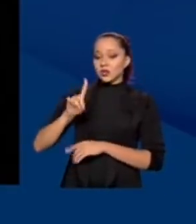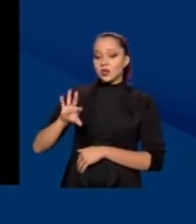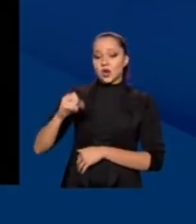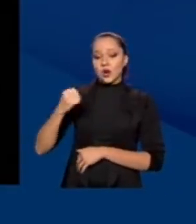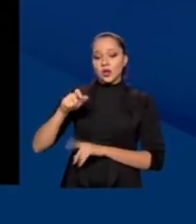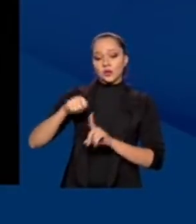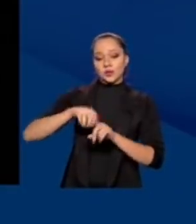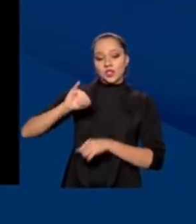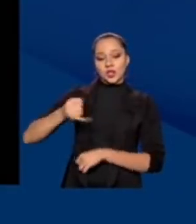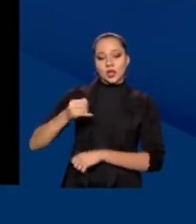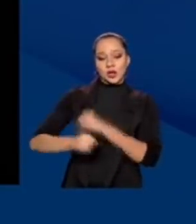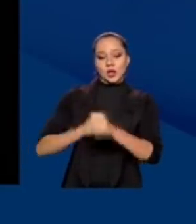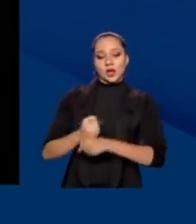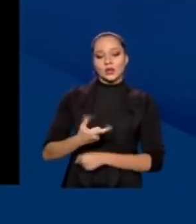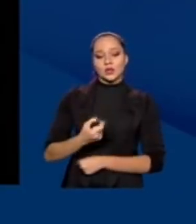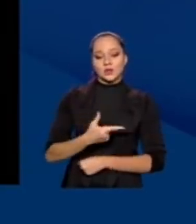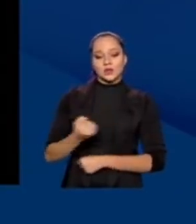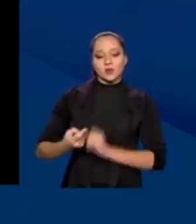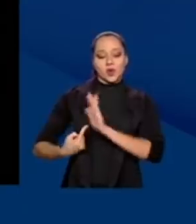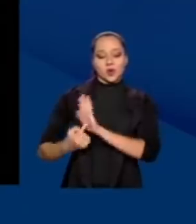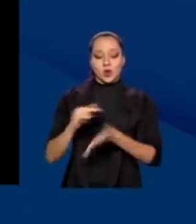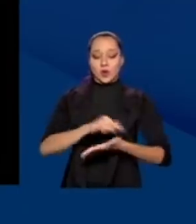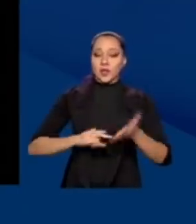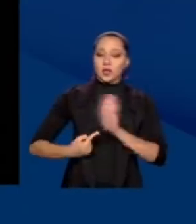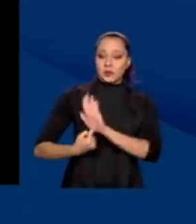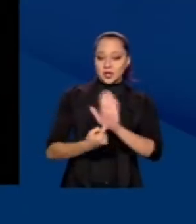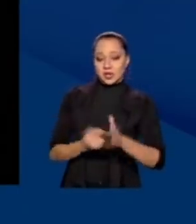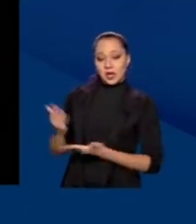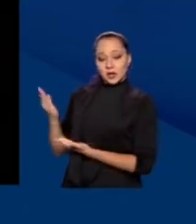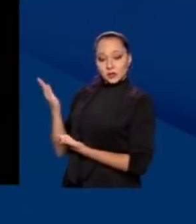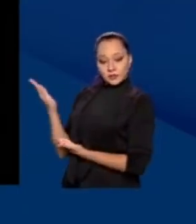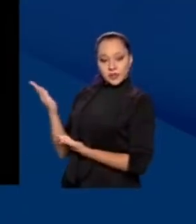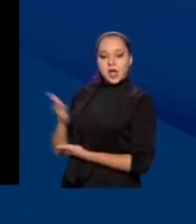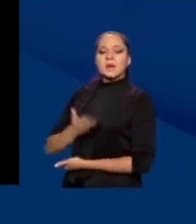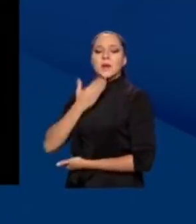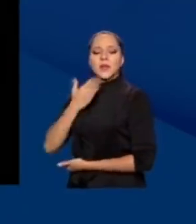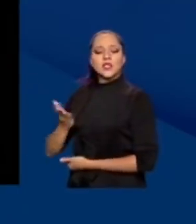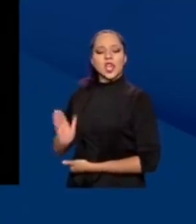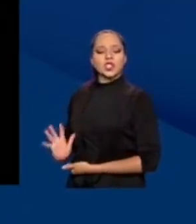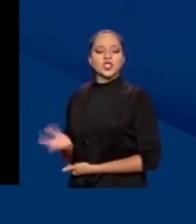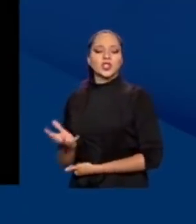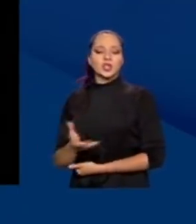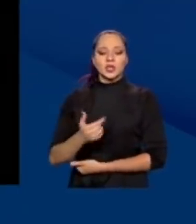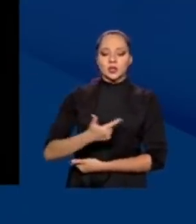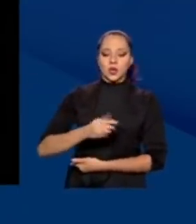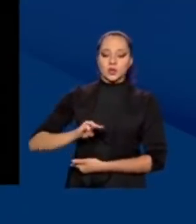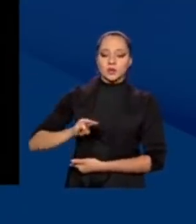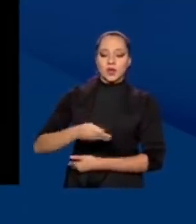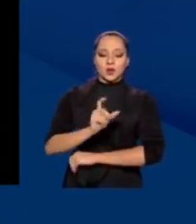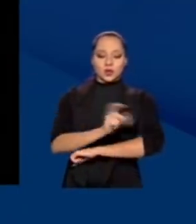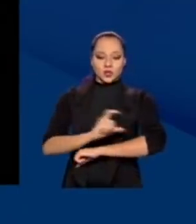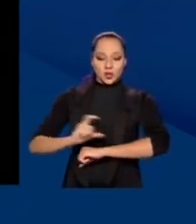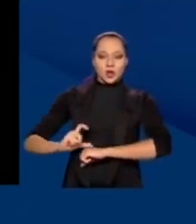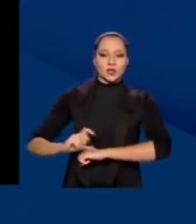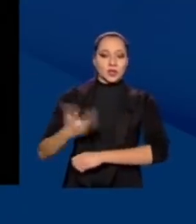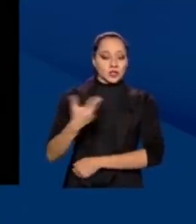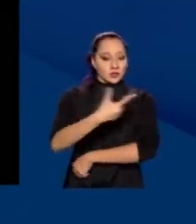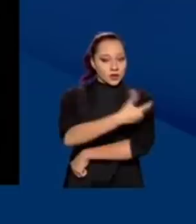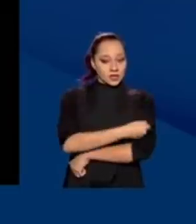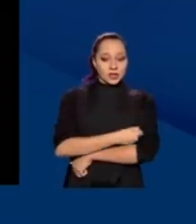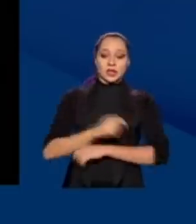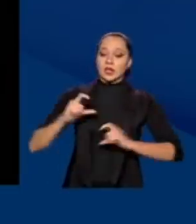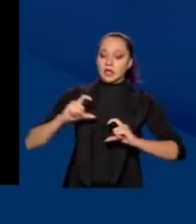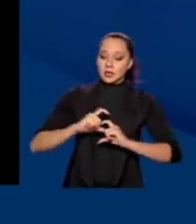2021, esse documento que está apresentado, para solicitar que se agilizasse o envio de 2 milhões de doses de vacinas